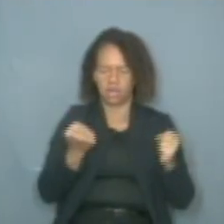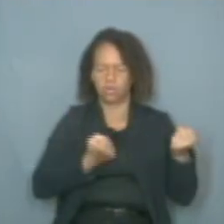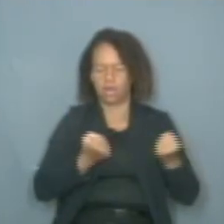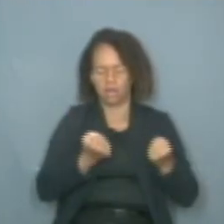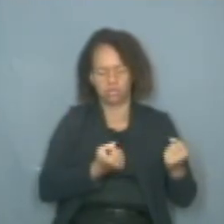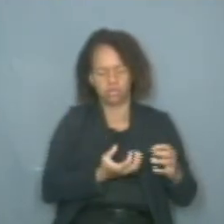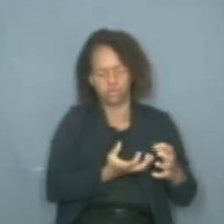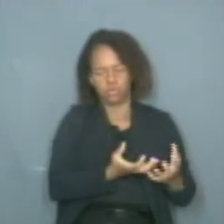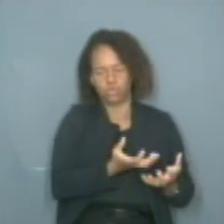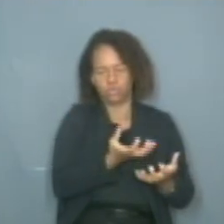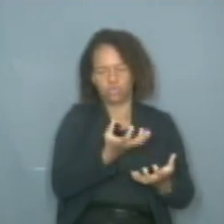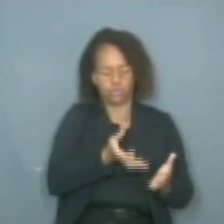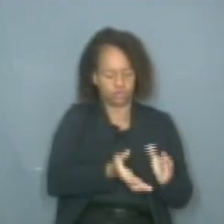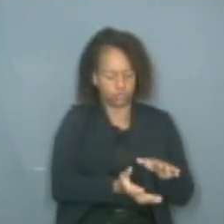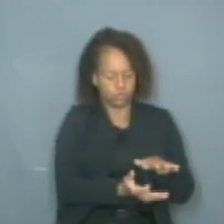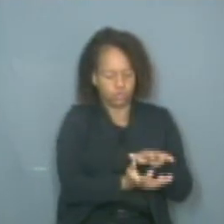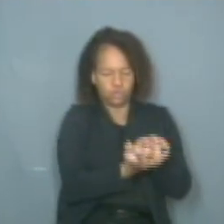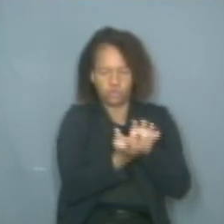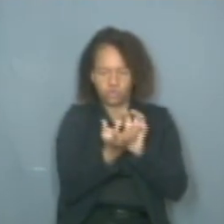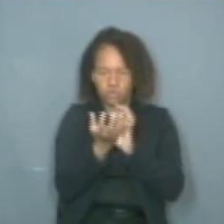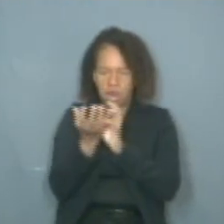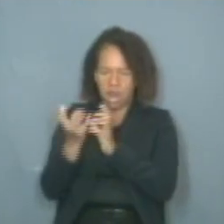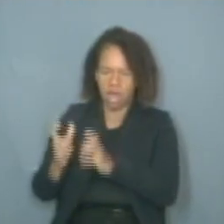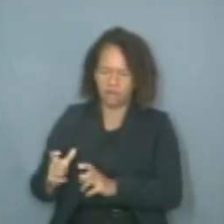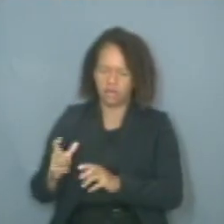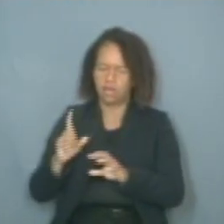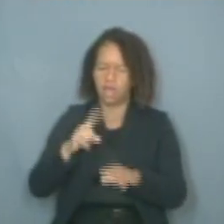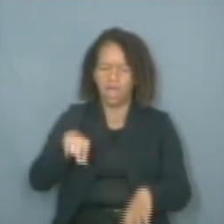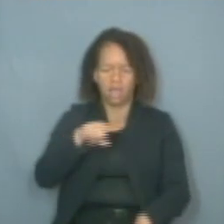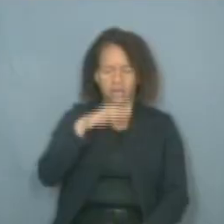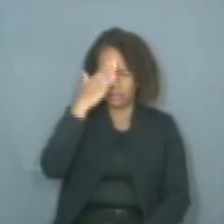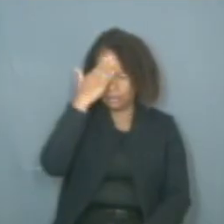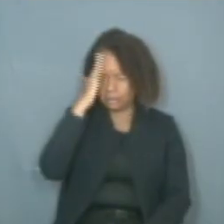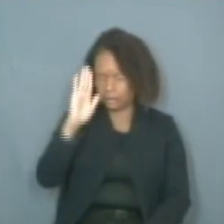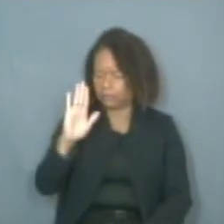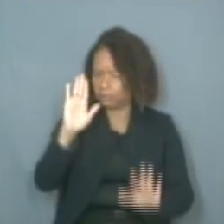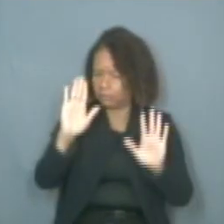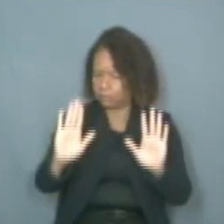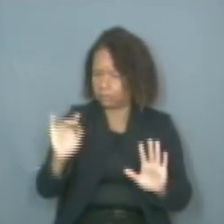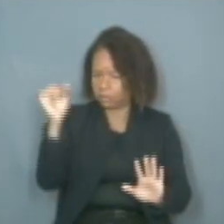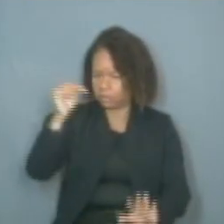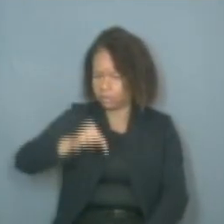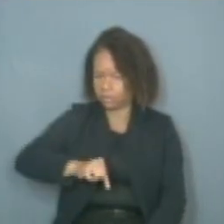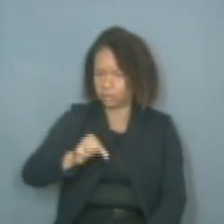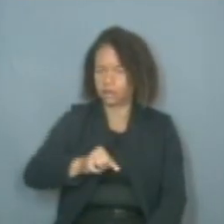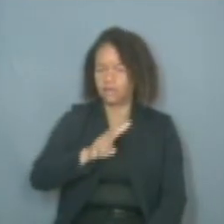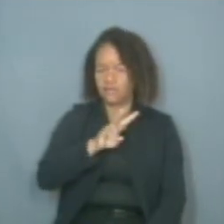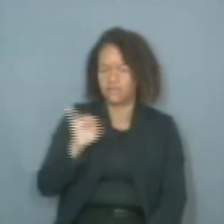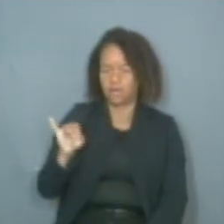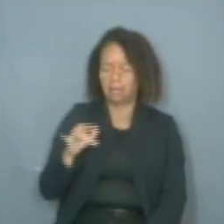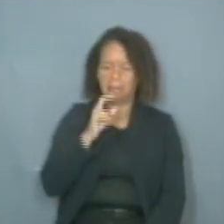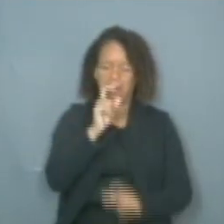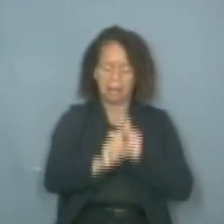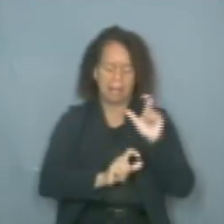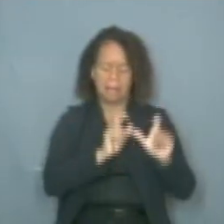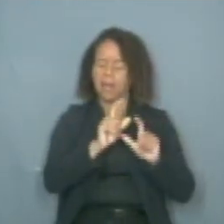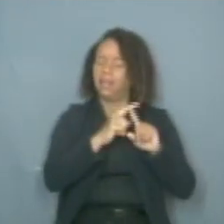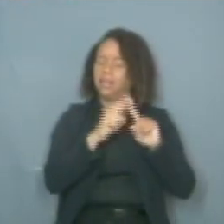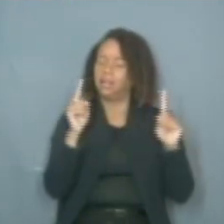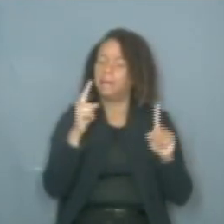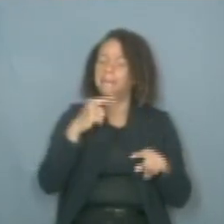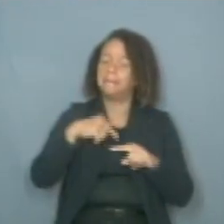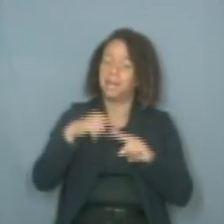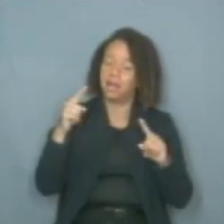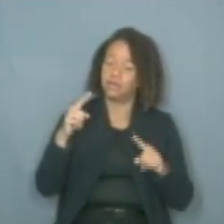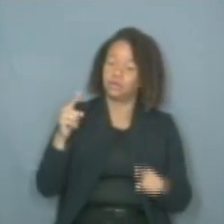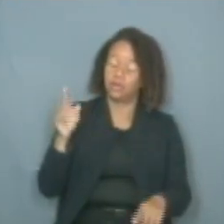veículos. Logicamente, ninguém aqui da situação vai chegar para criticar, mas quando a